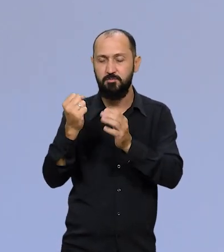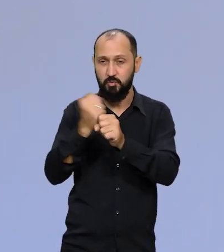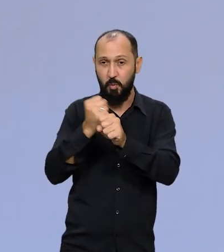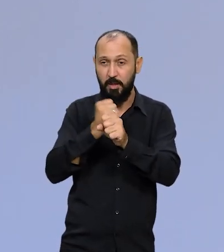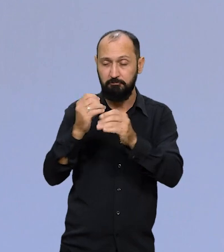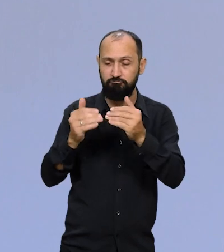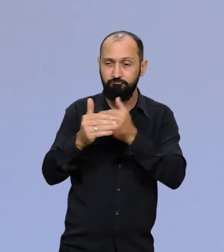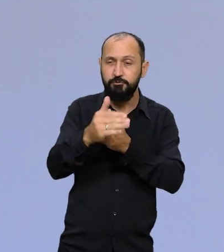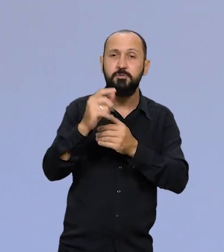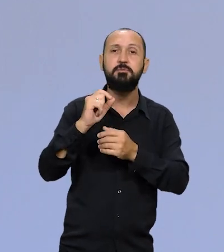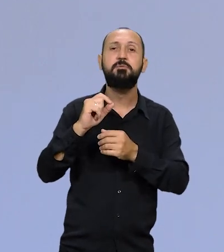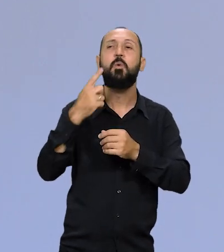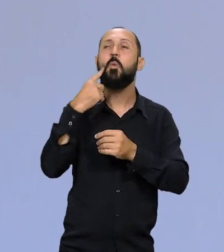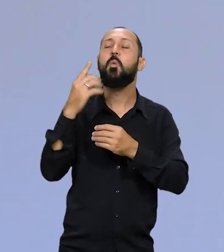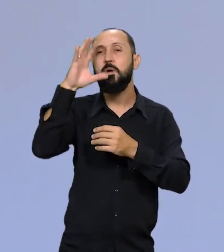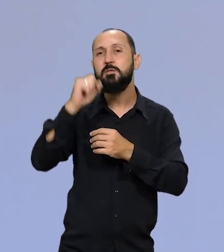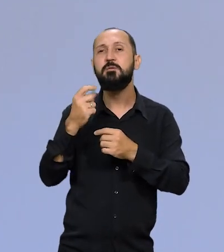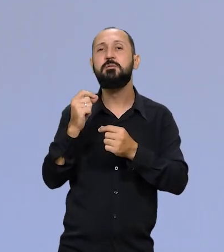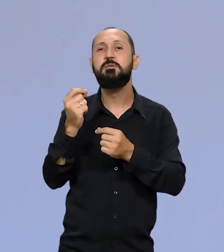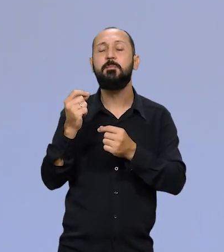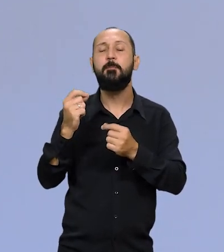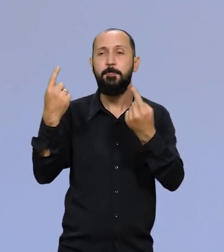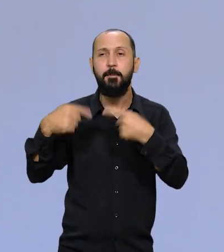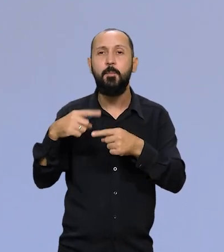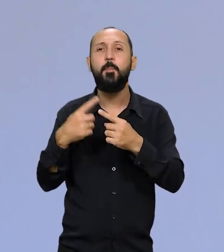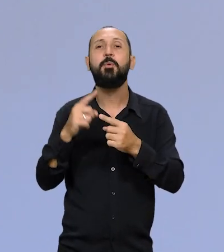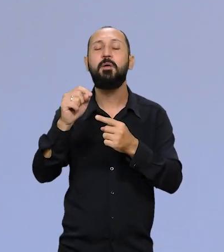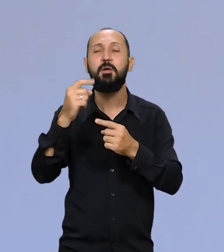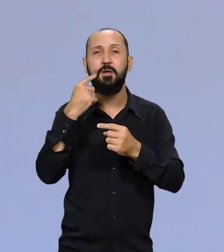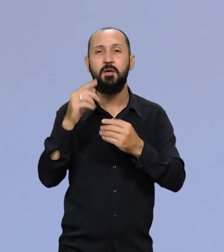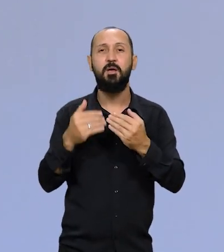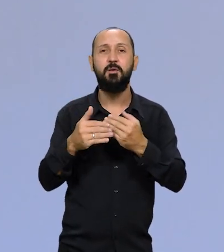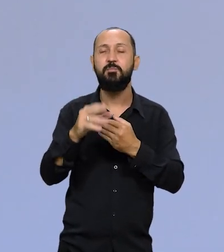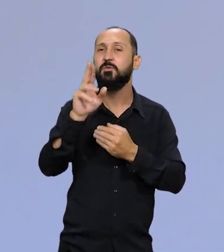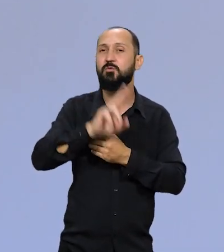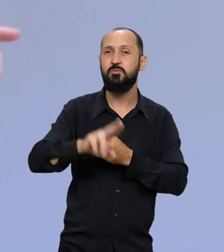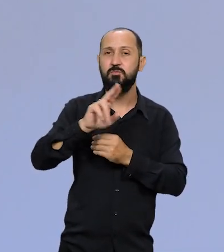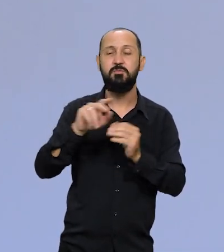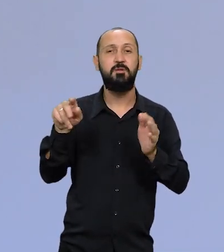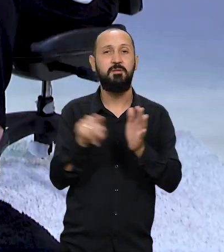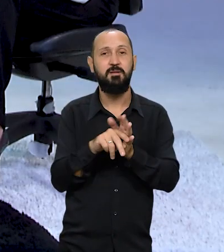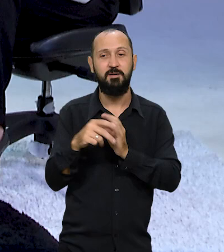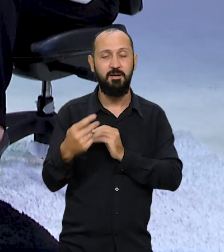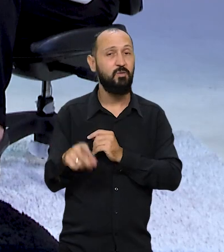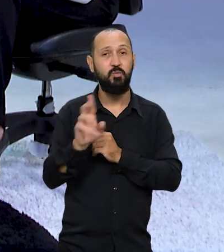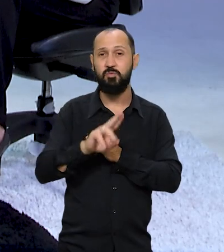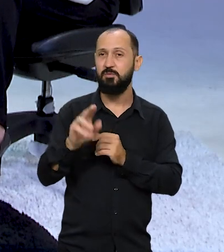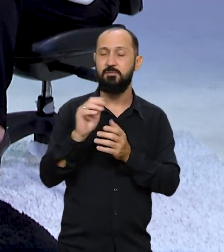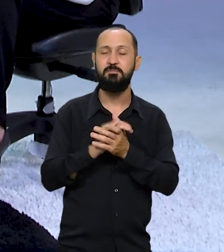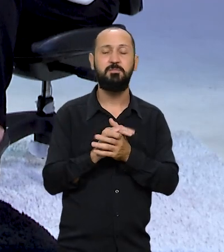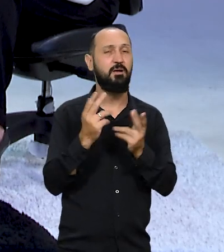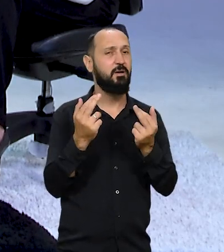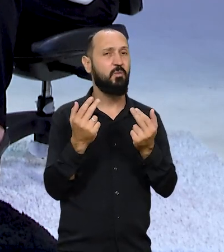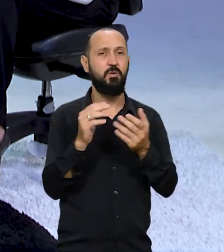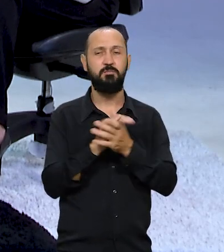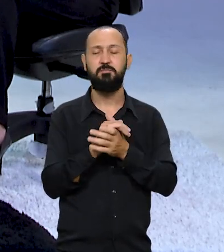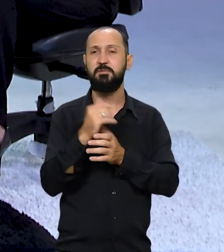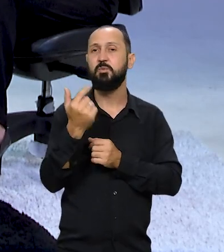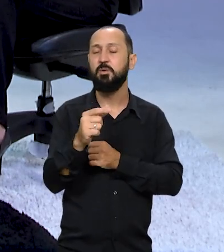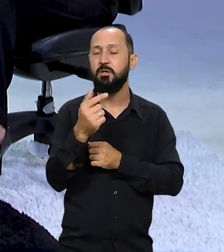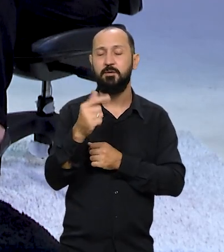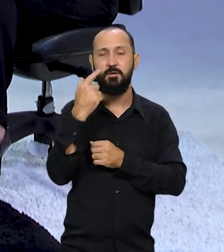1.0117.365, que é um recurso extraordinário que quer debater questões indígenas. Ele começa com um processo de invasão de terra lá em Santa